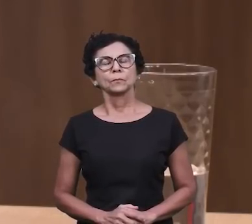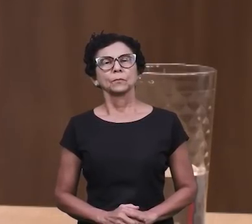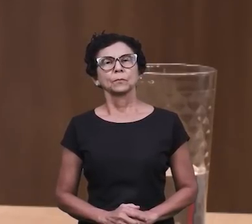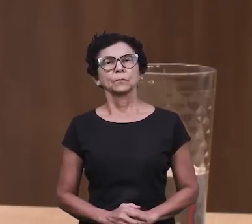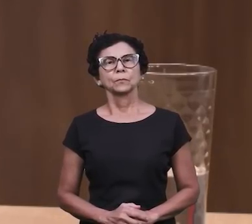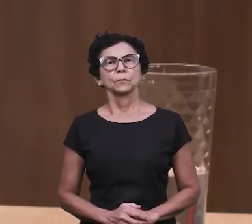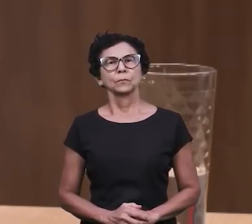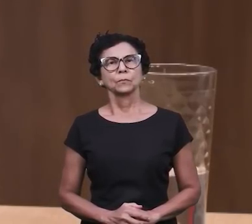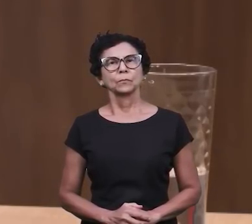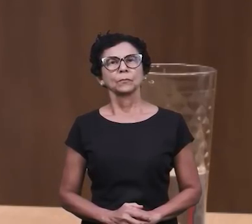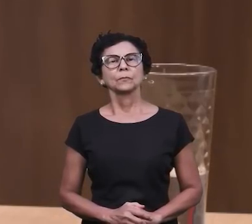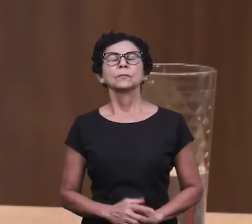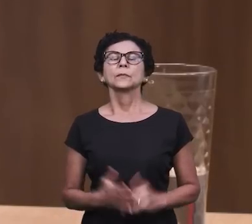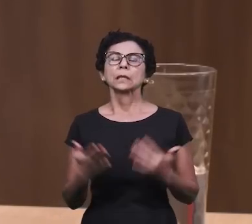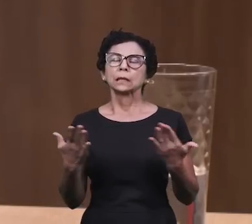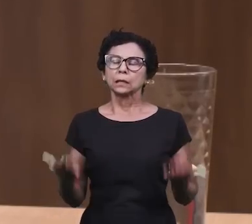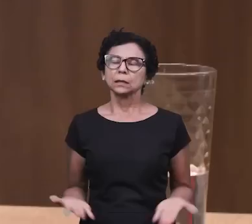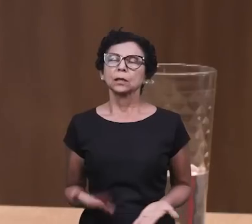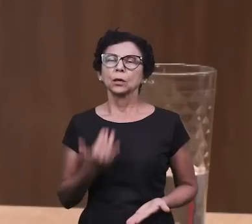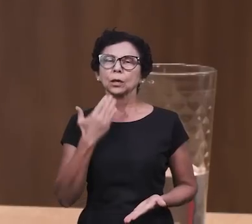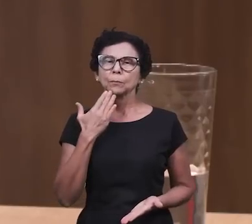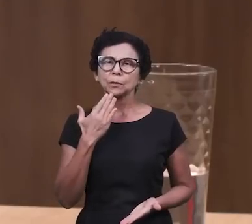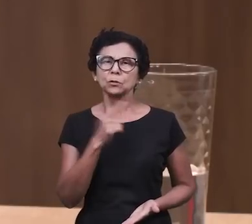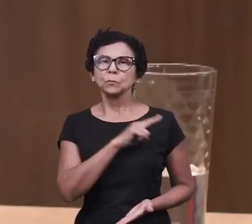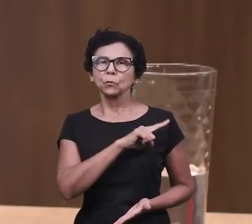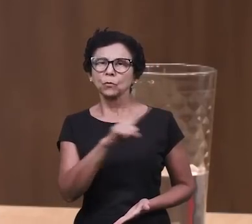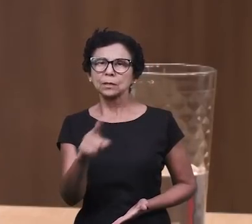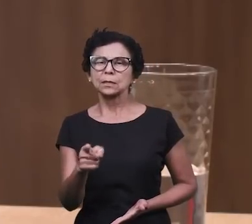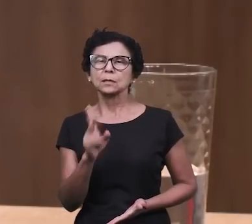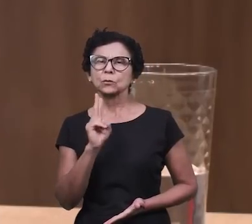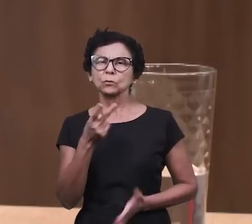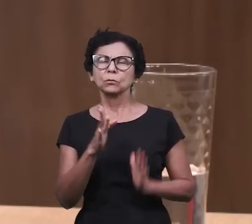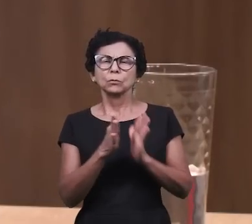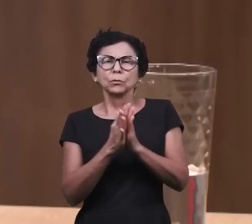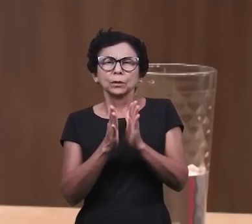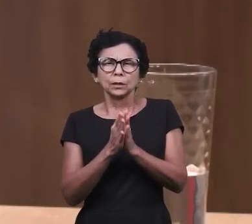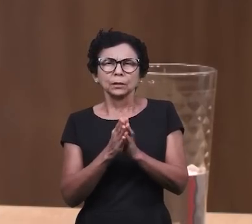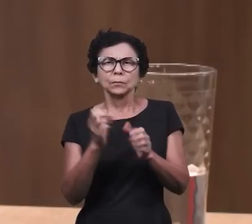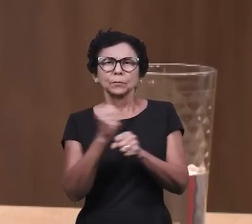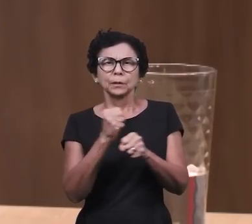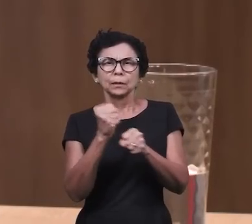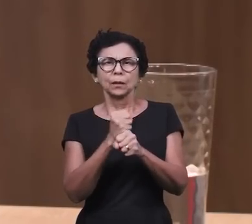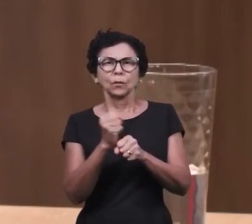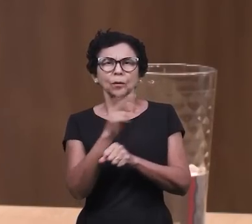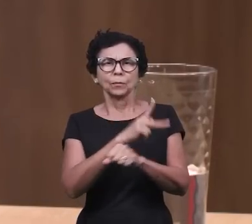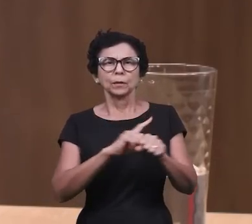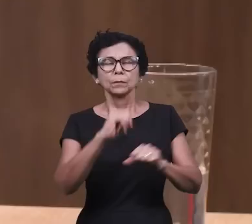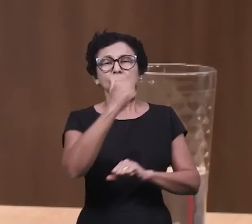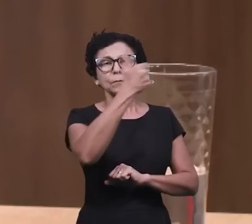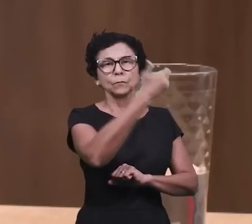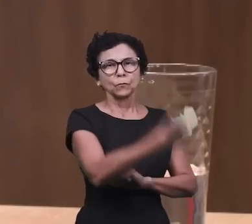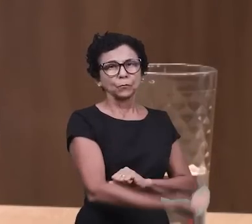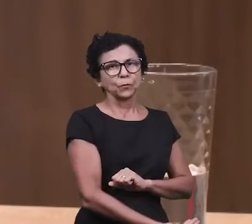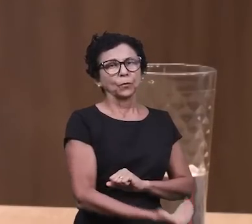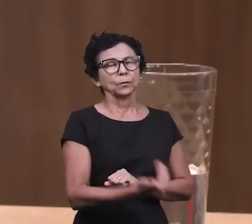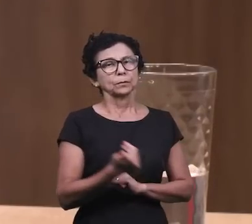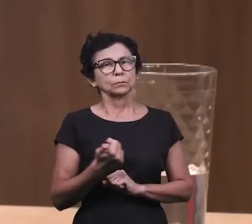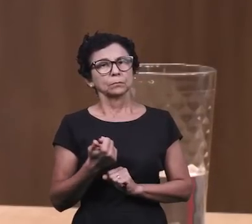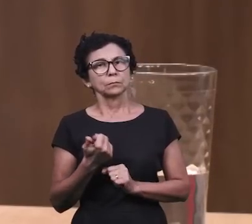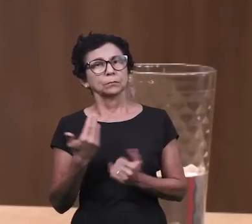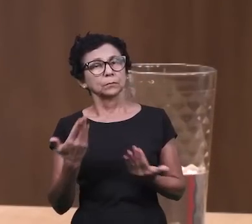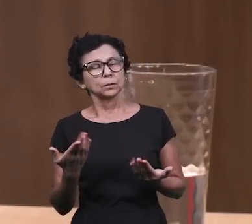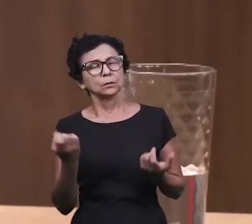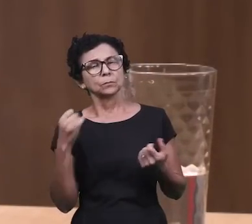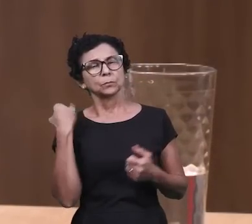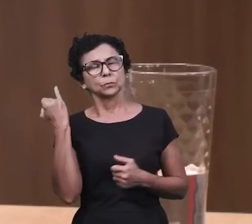esse assunto para que as igrejas continuem orando, intercedendo pela obra no exterior, mostrando os resultados, que tudo são frutos da